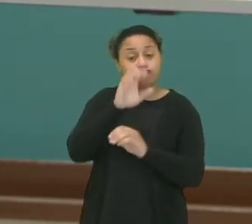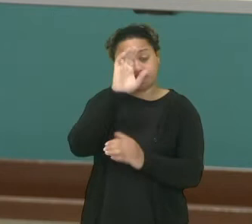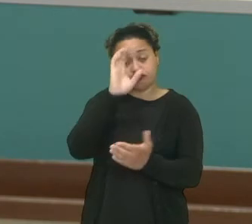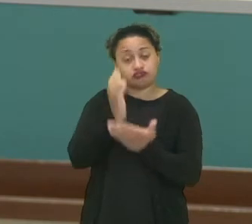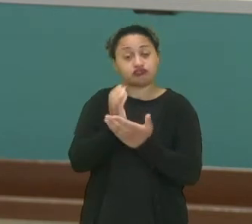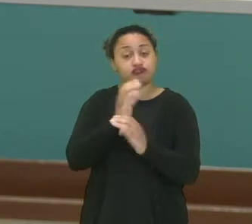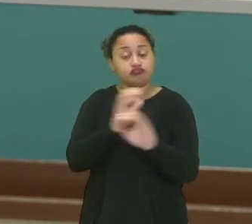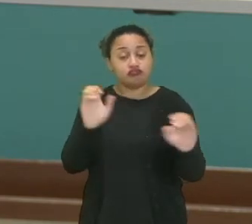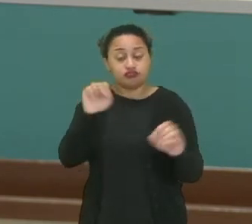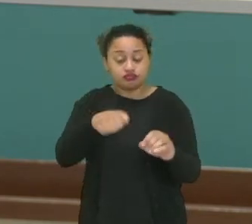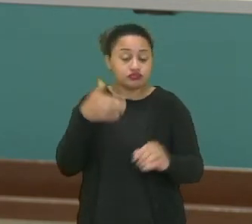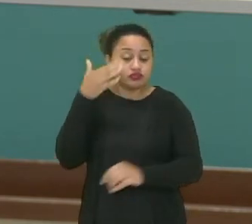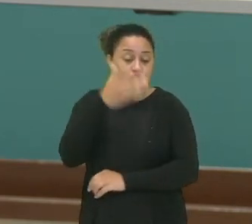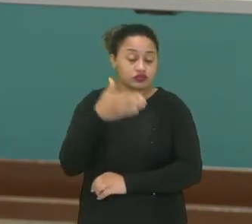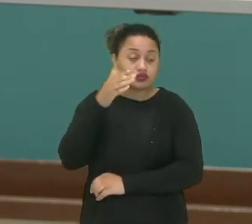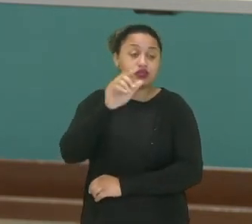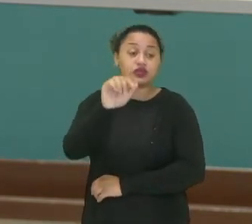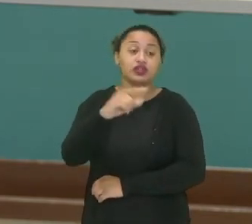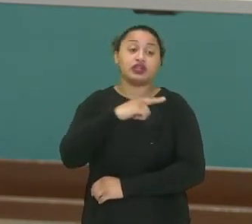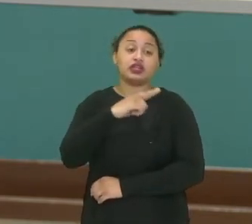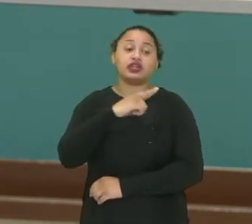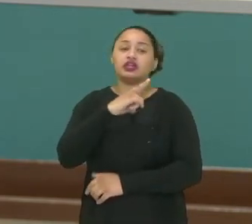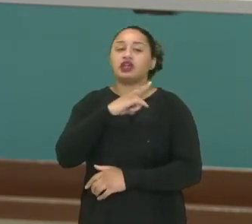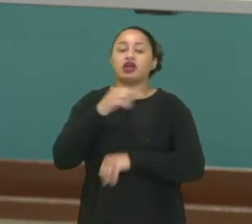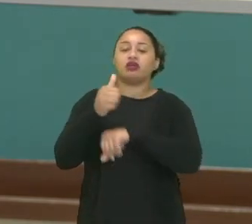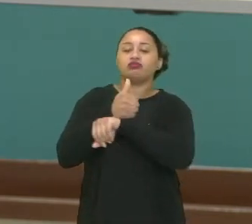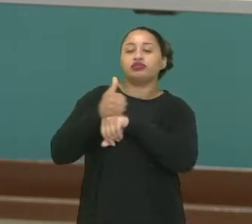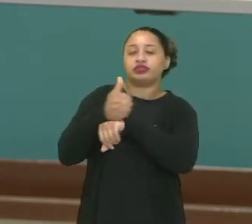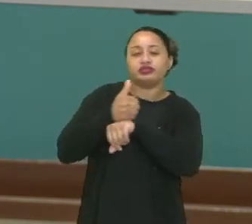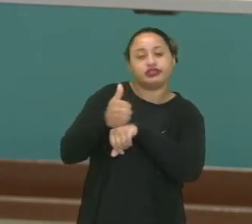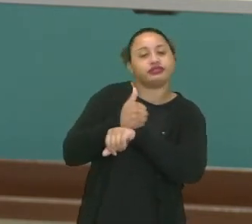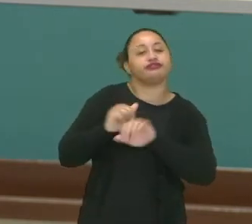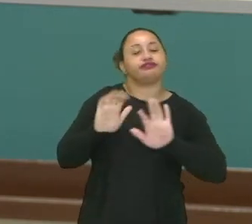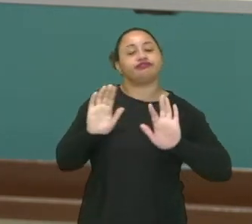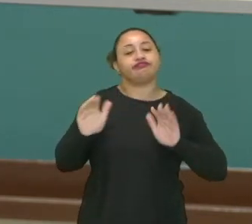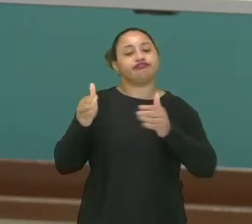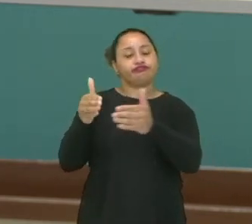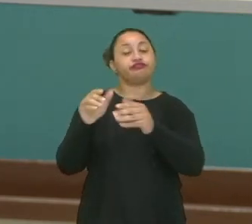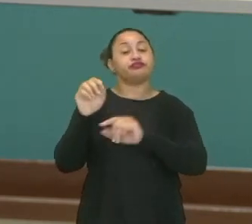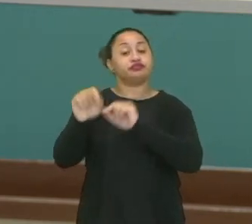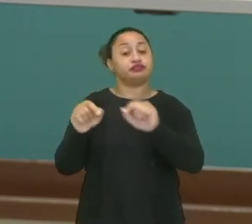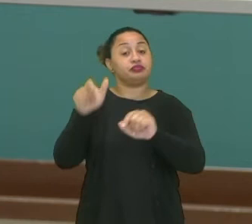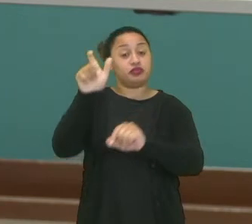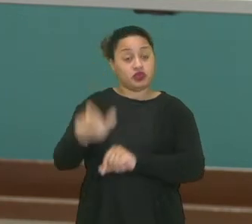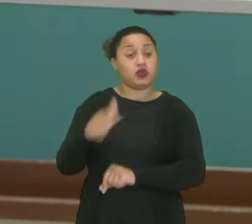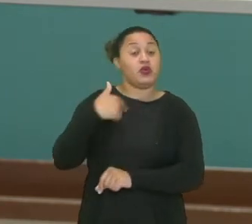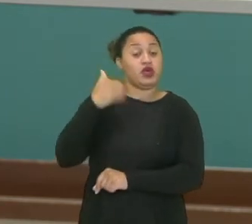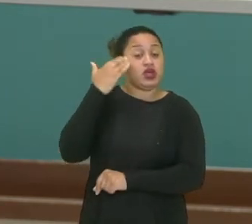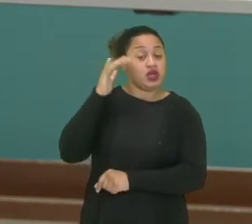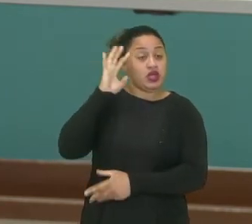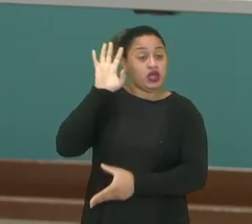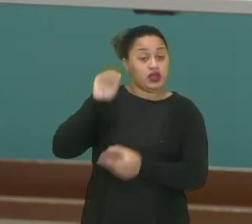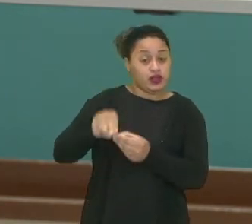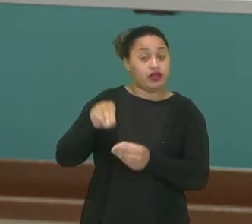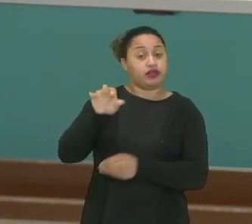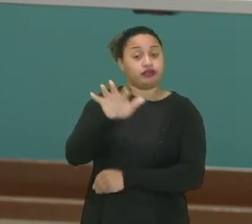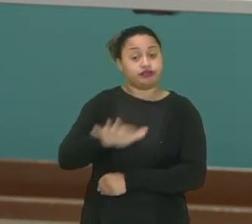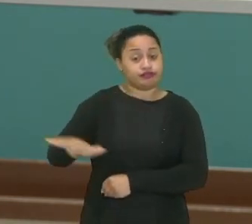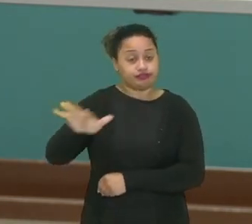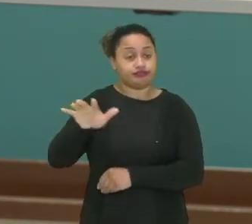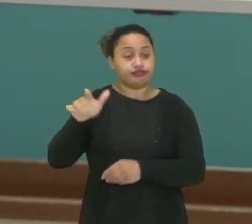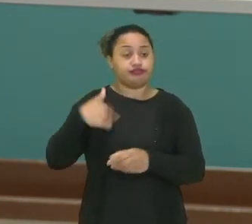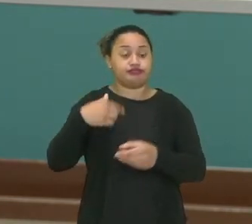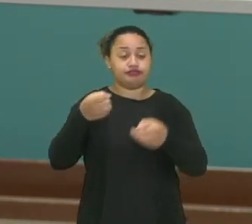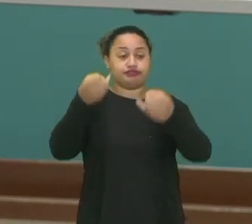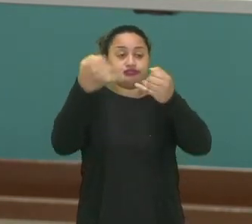de autoridade, pessoal, ele vai ter um especialista, alguém que entende daquela área específica. Pode